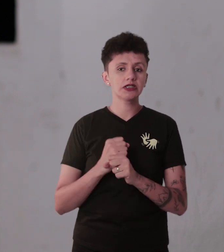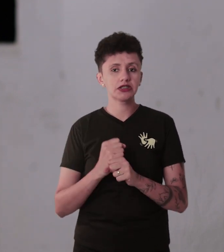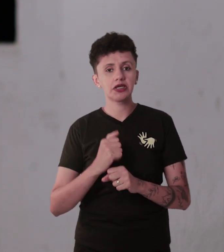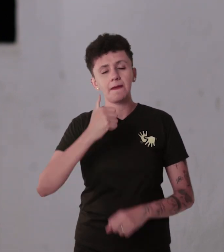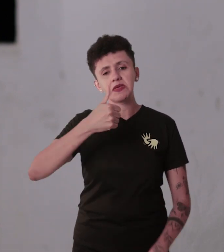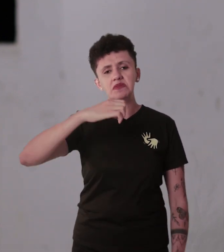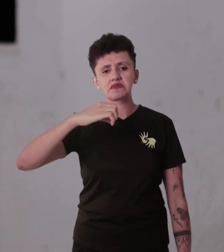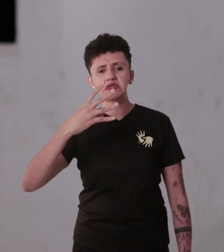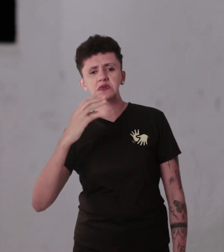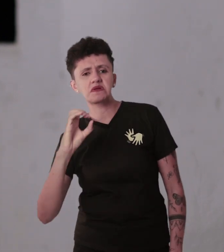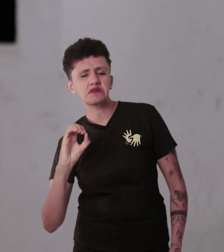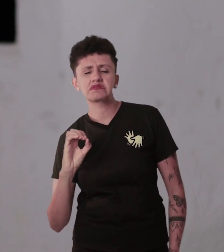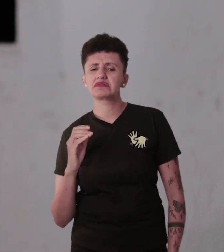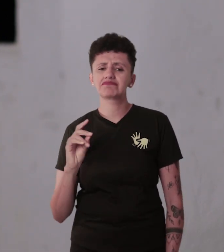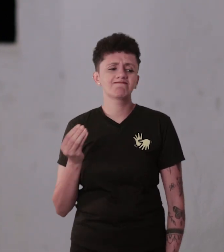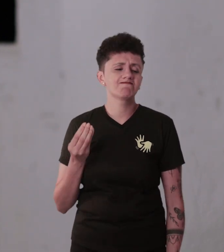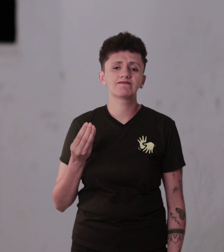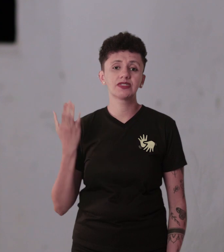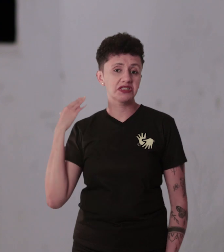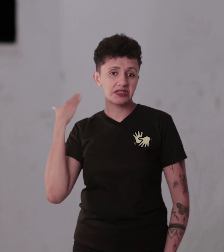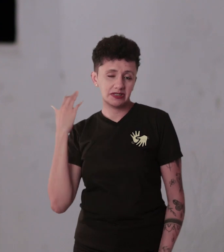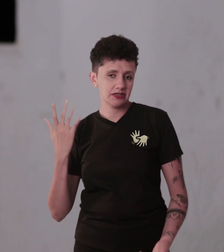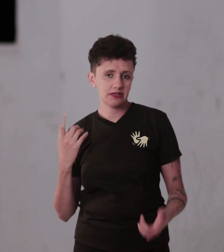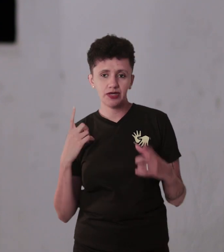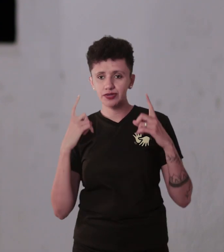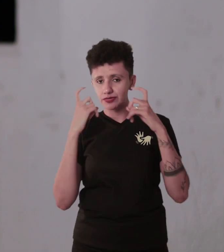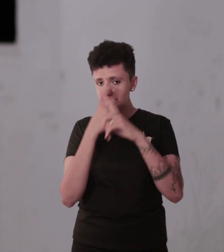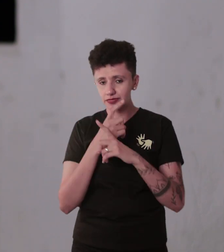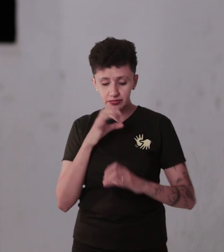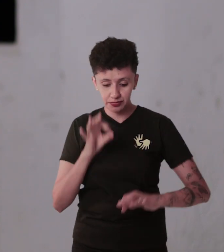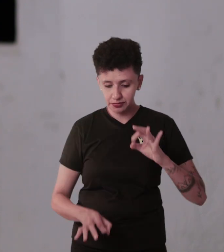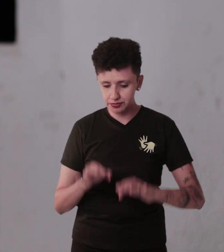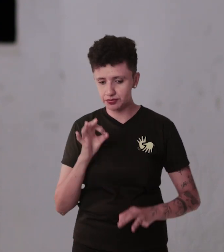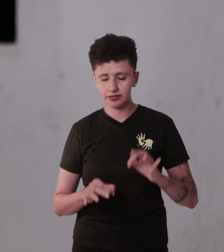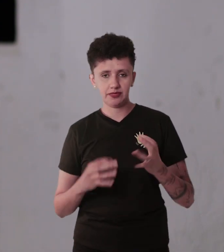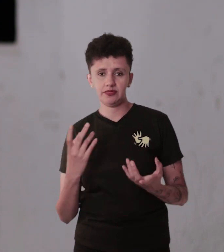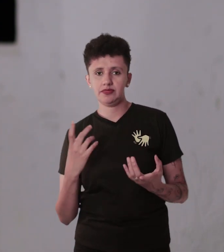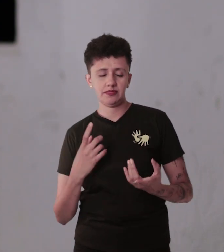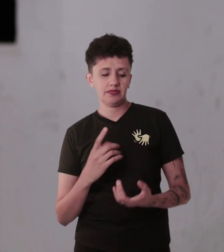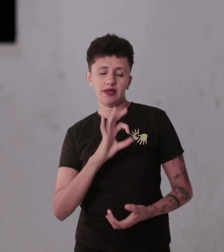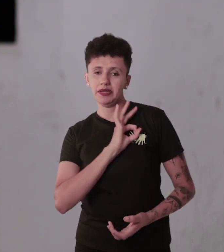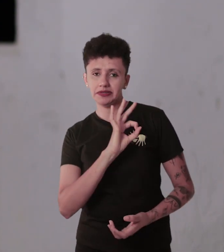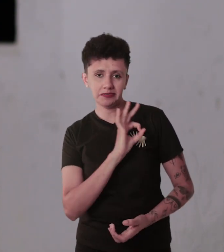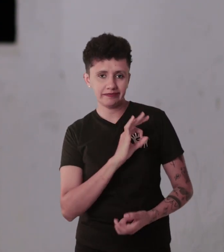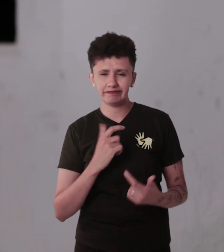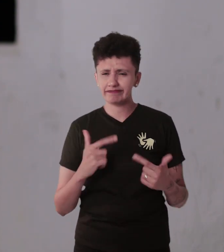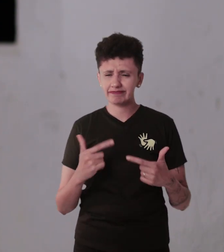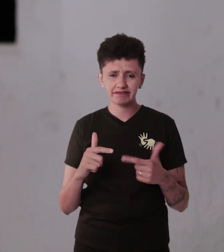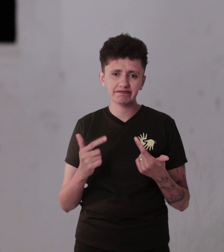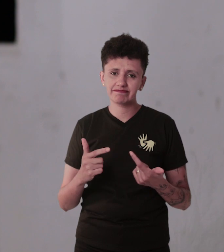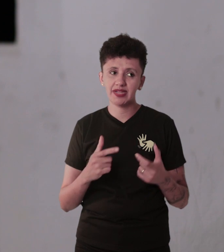da década de 40, 1940. Ou seja, a justiça era pouco instituída, né? A gente